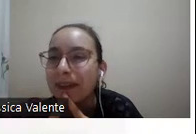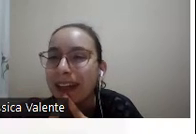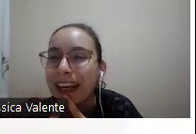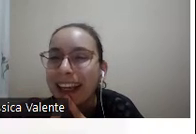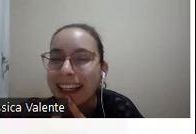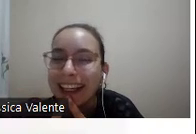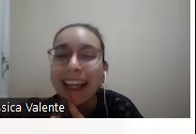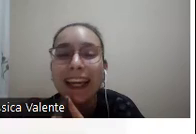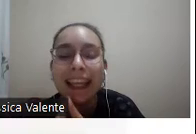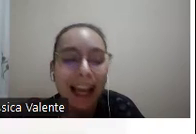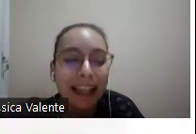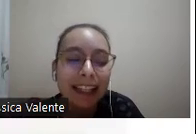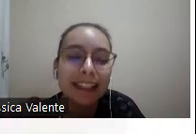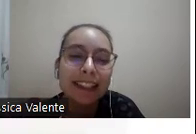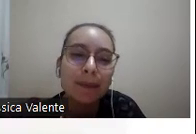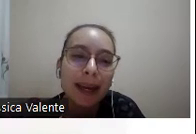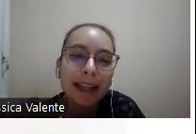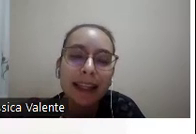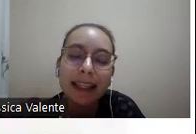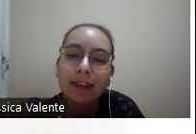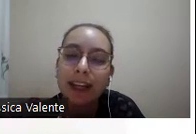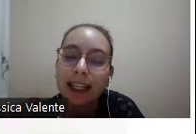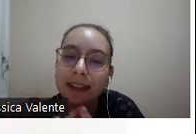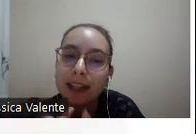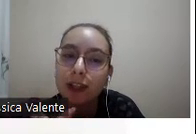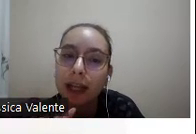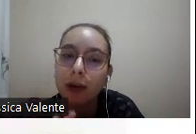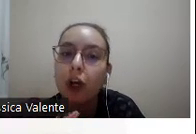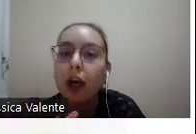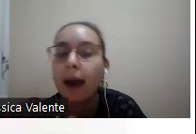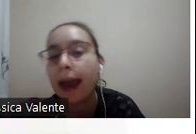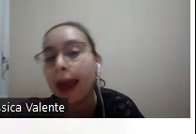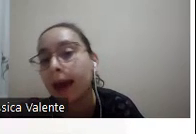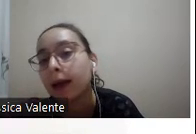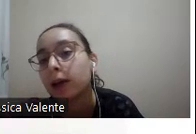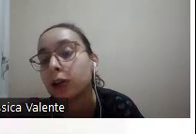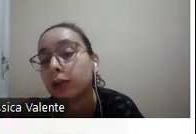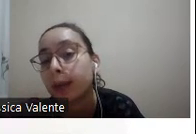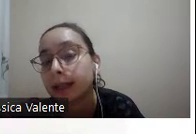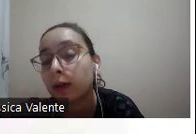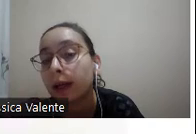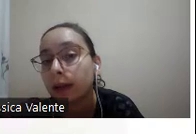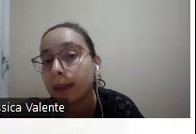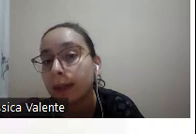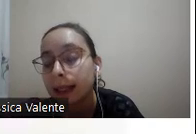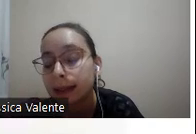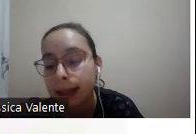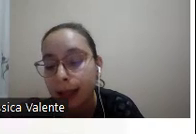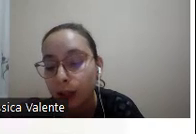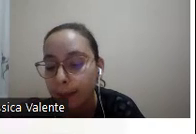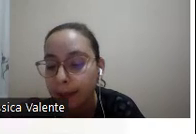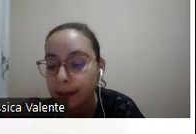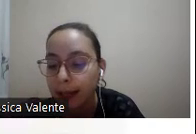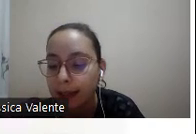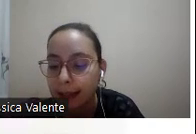mexerica, lembrei. E aqui a gente também tem essa variação regional no Brasil com a língua brasileira de